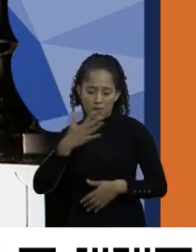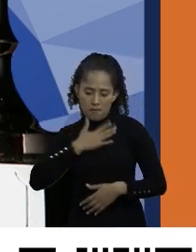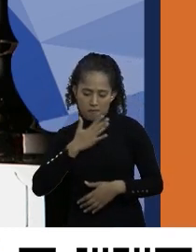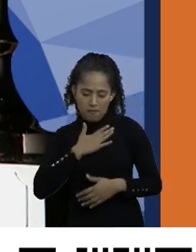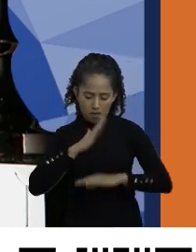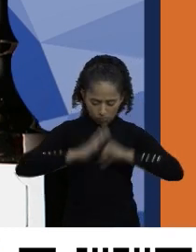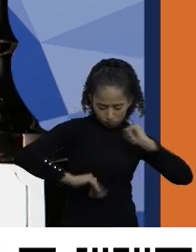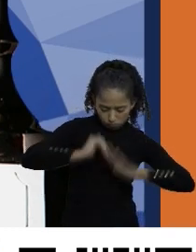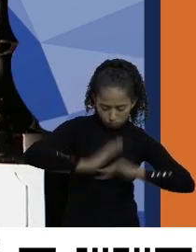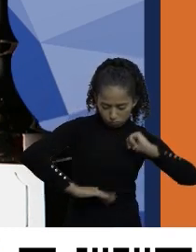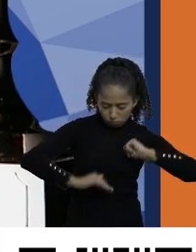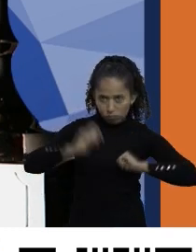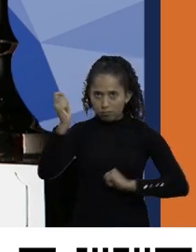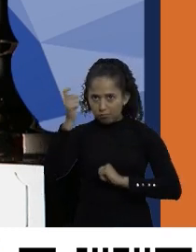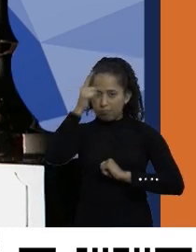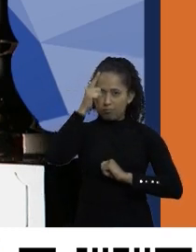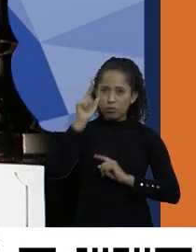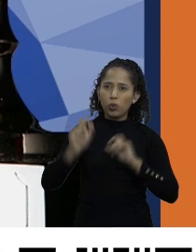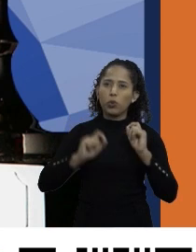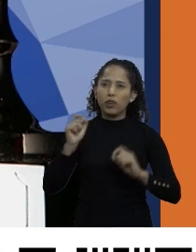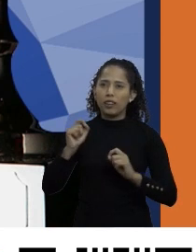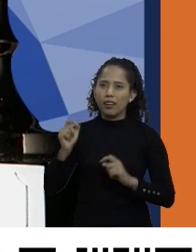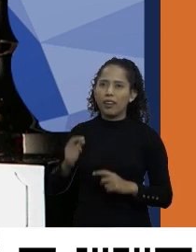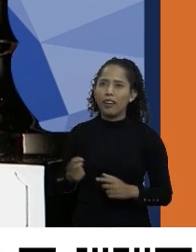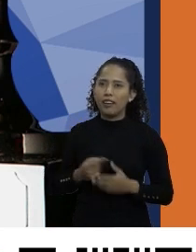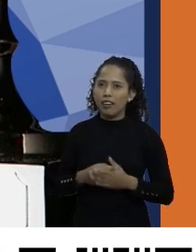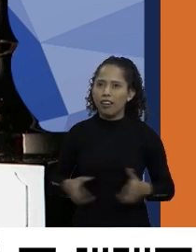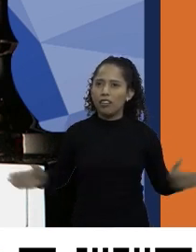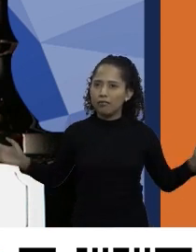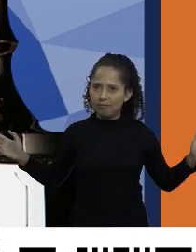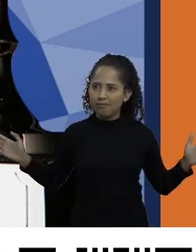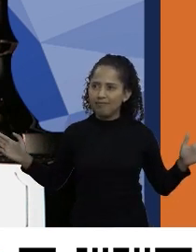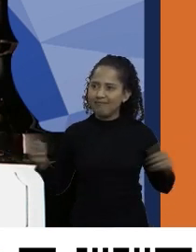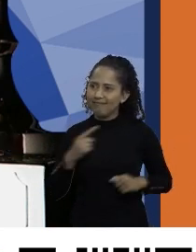talentos, eu tenho uma envergadura de 2,15 metros,